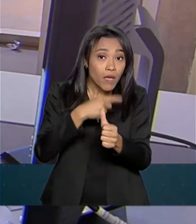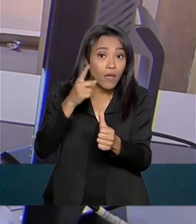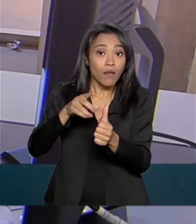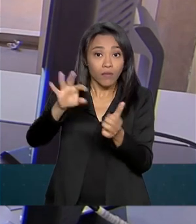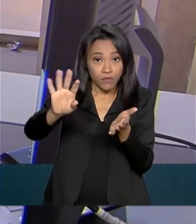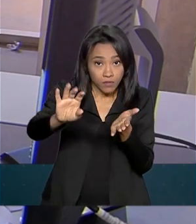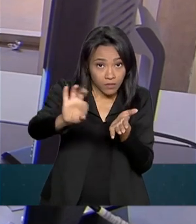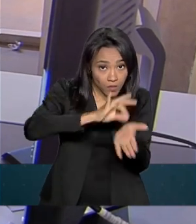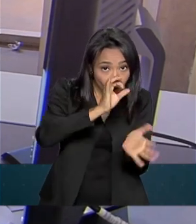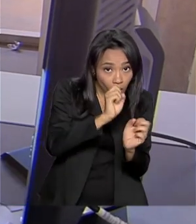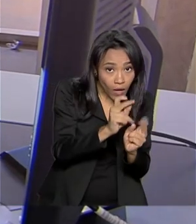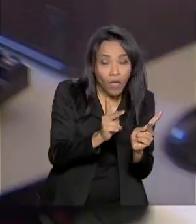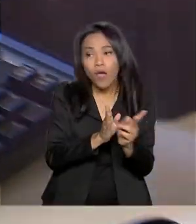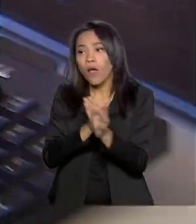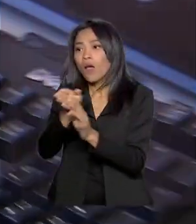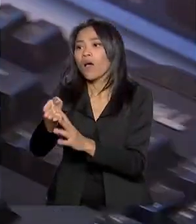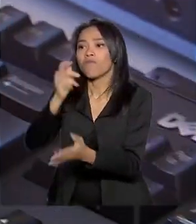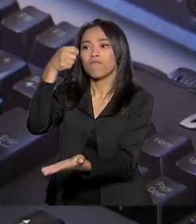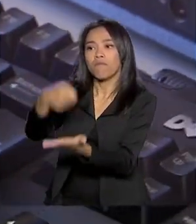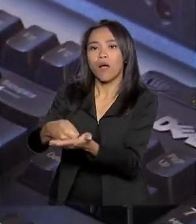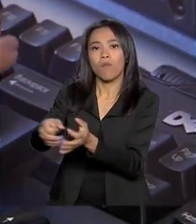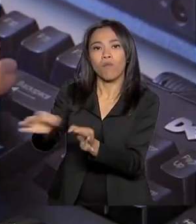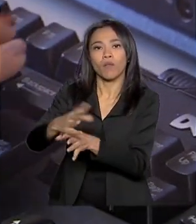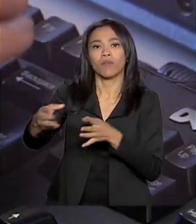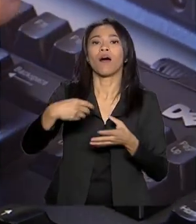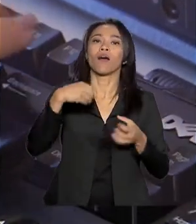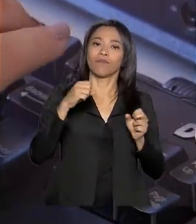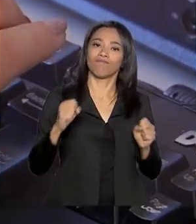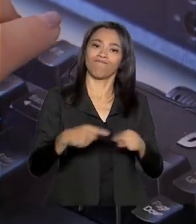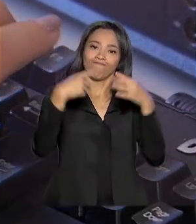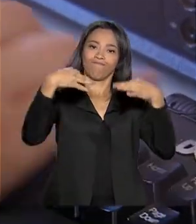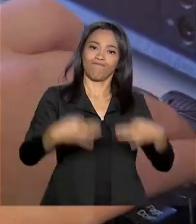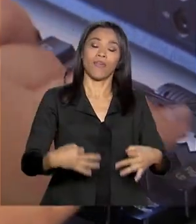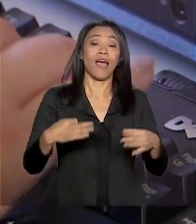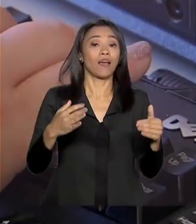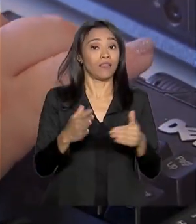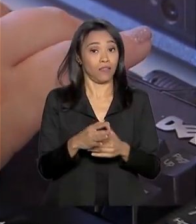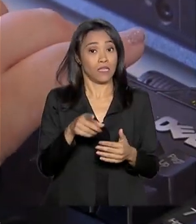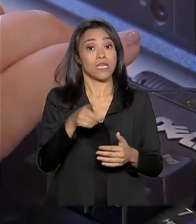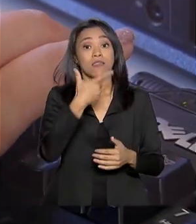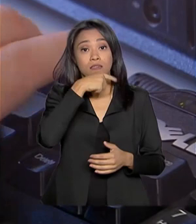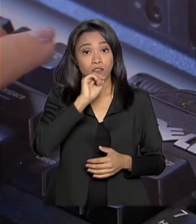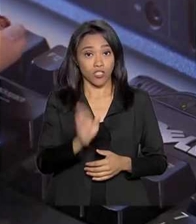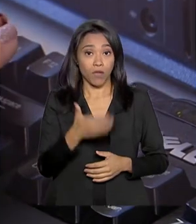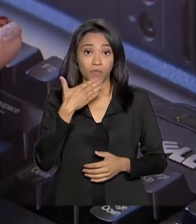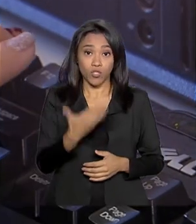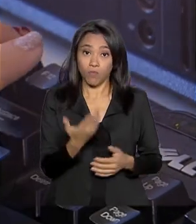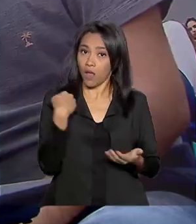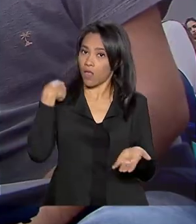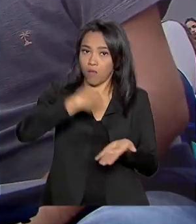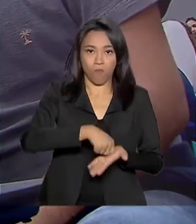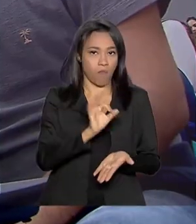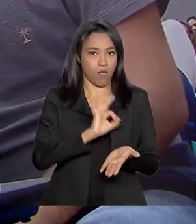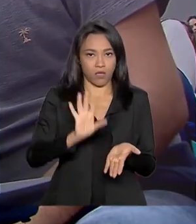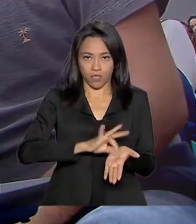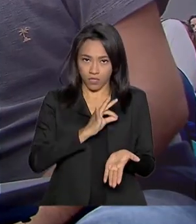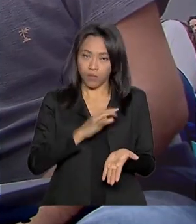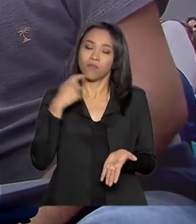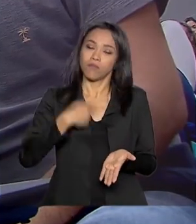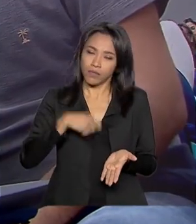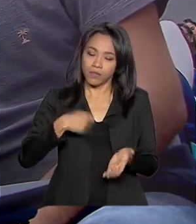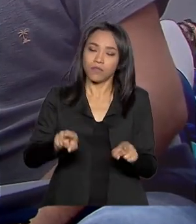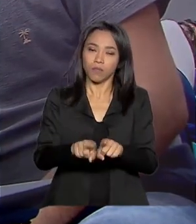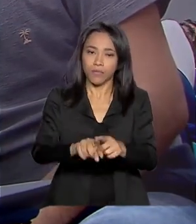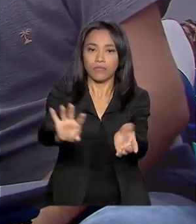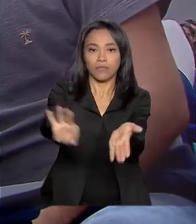85,00, que deverá ocorrer até 23 de maio. Quem solicitou isenção do pagamento também precisa se